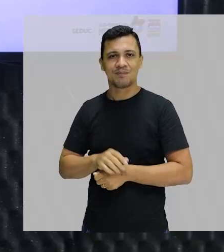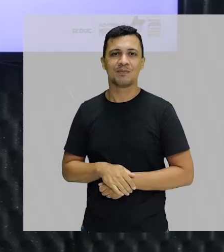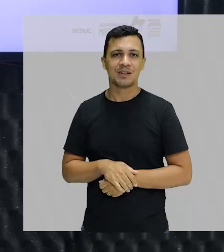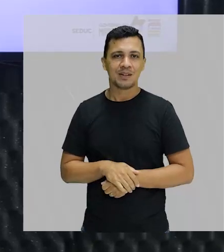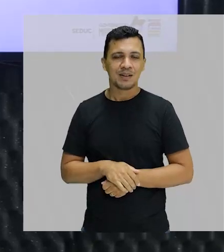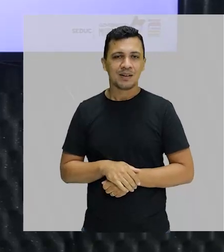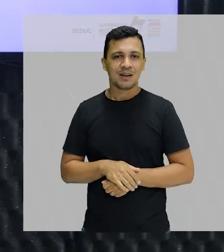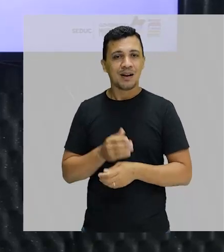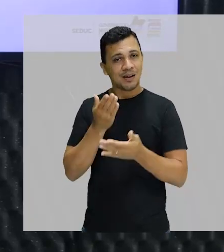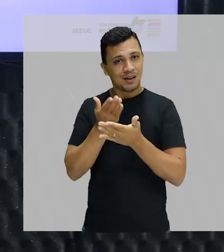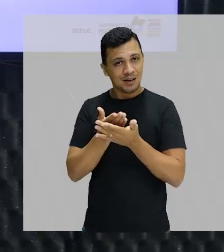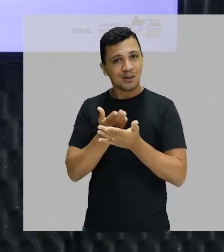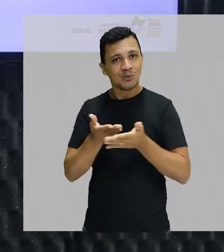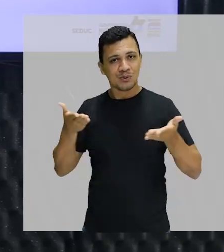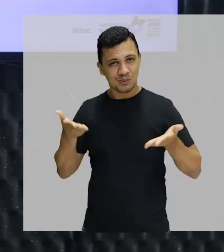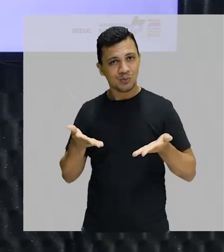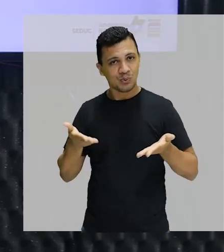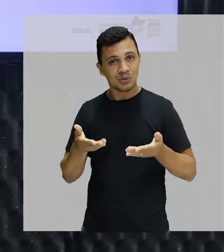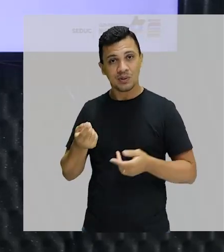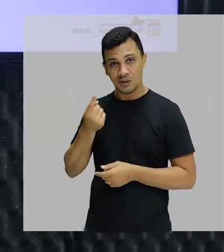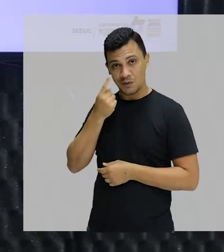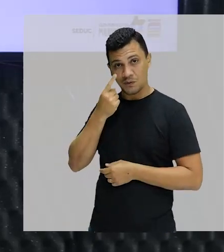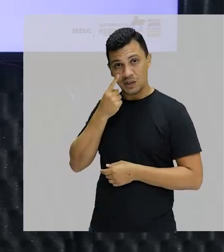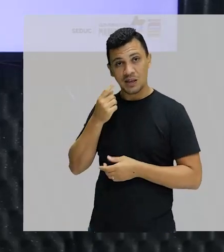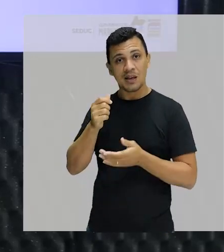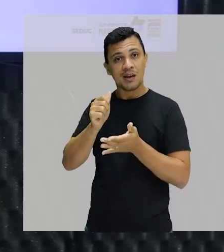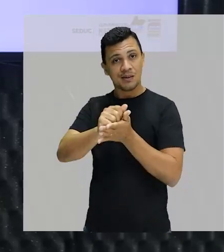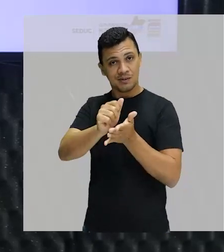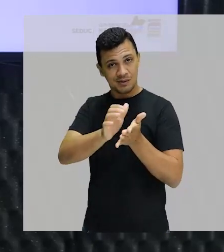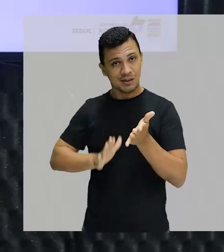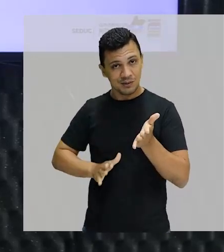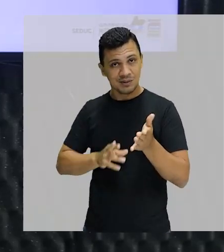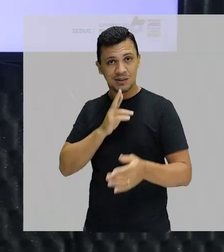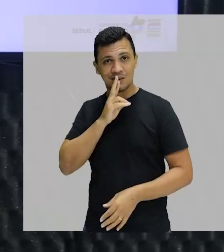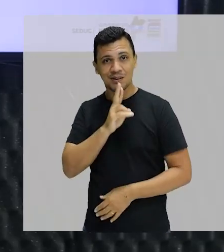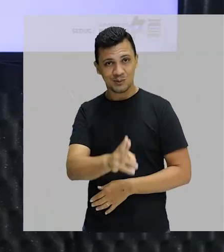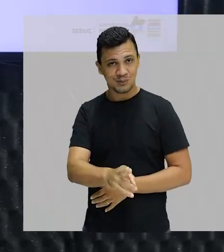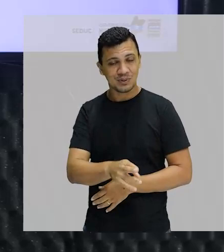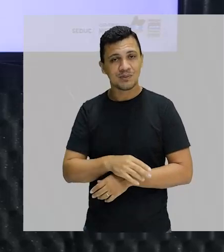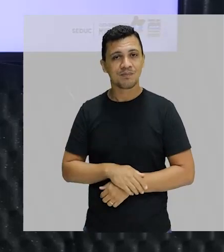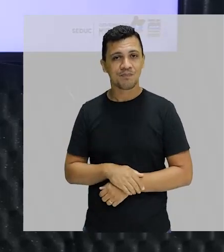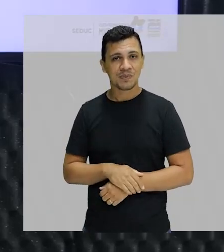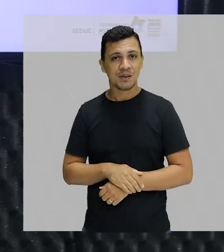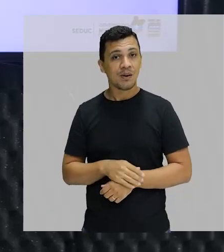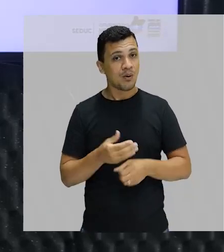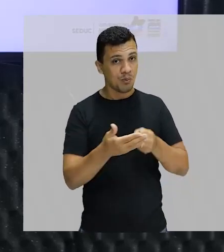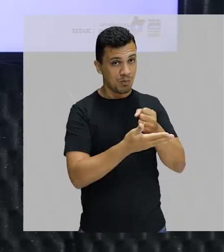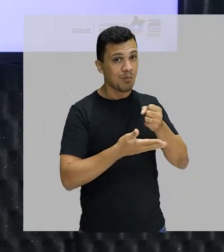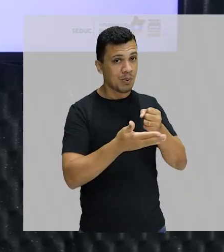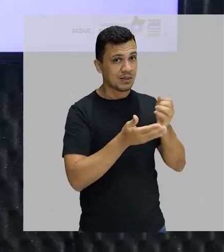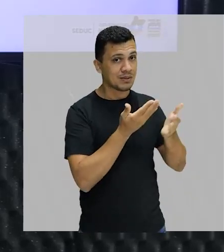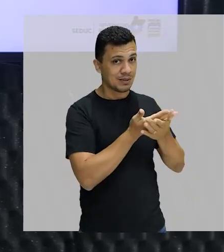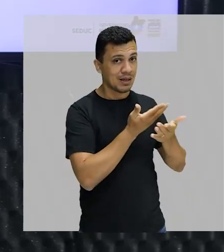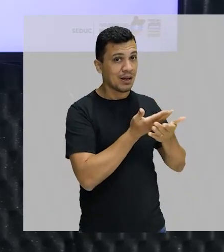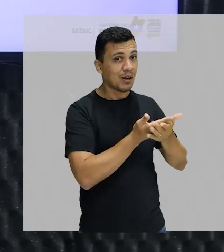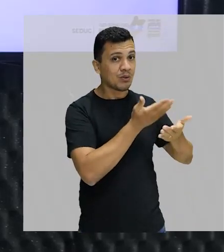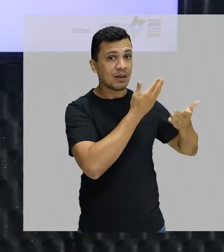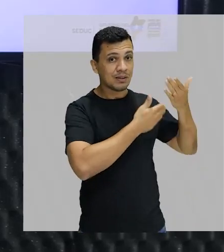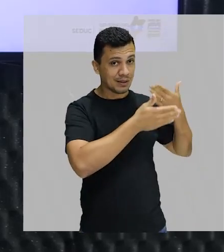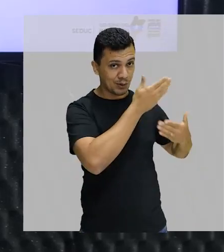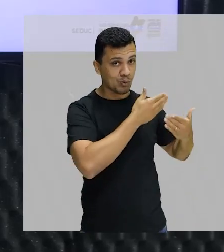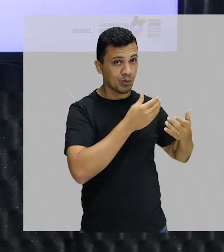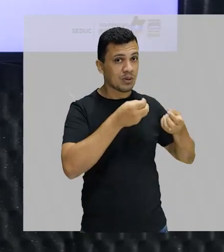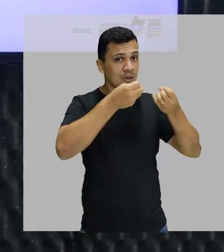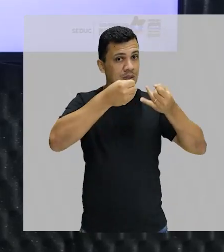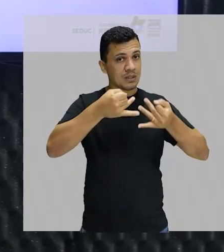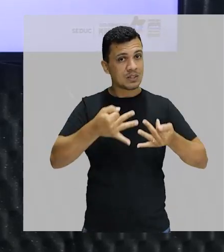você, na nossa aula de hoje nós vamos ver exercícios resolvidos. Com base na aula anterior, nós falamos de quê? Nós